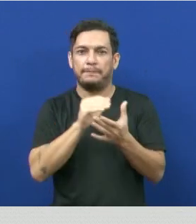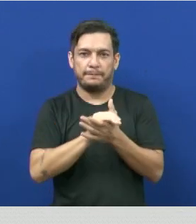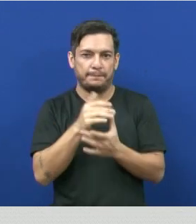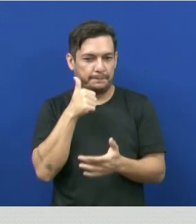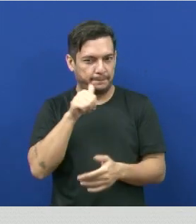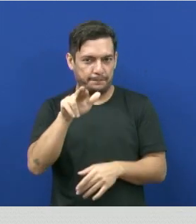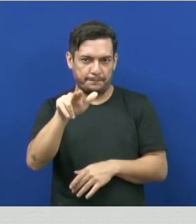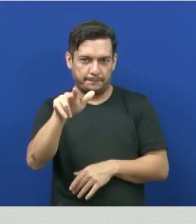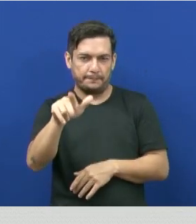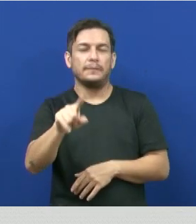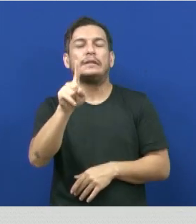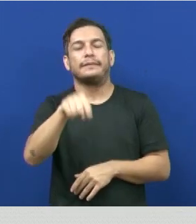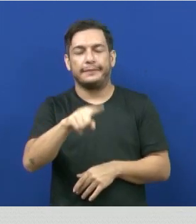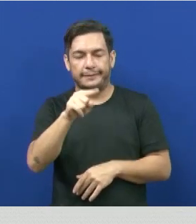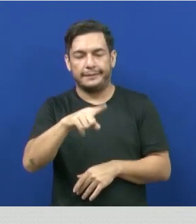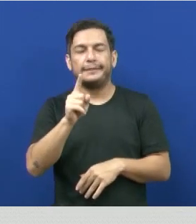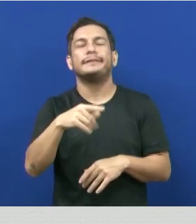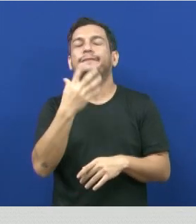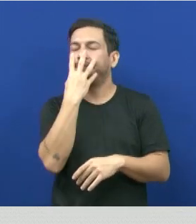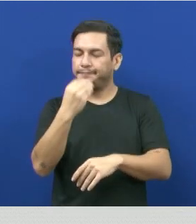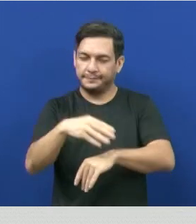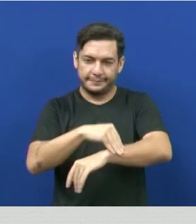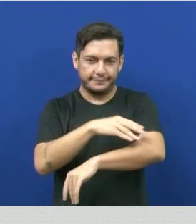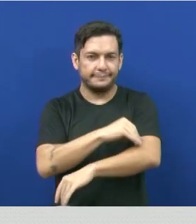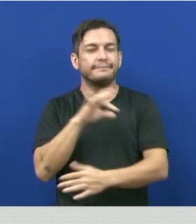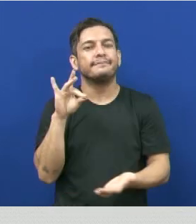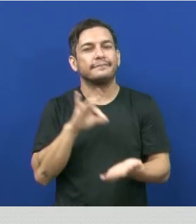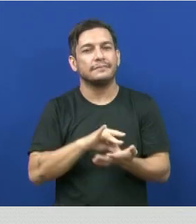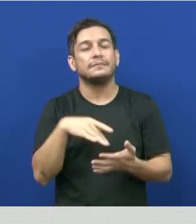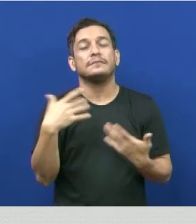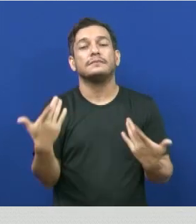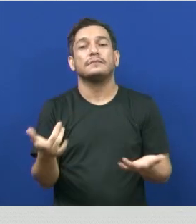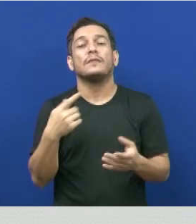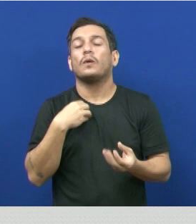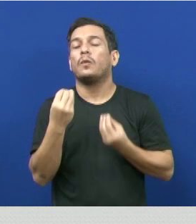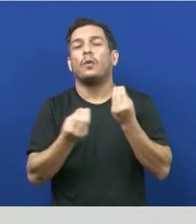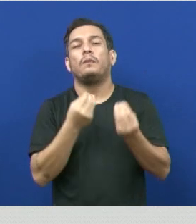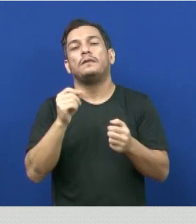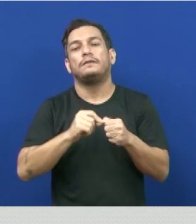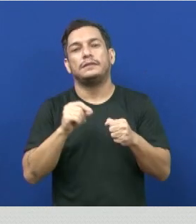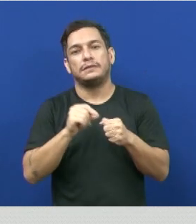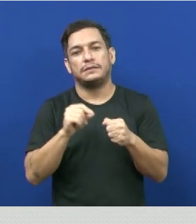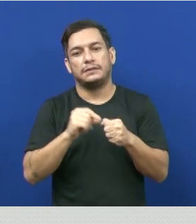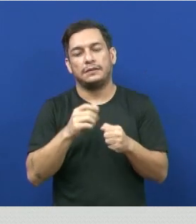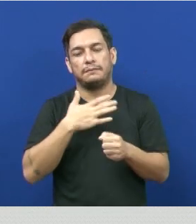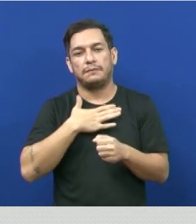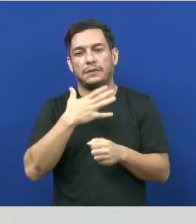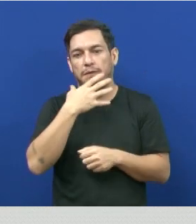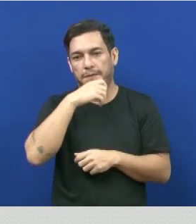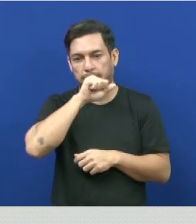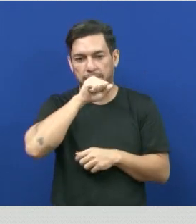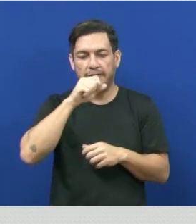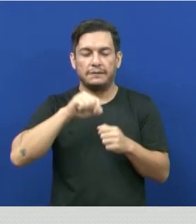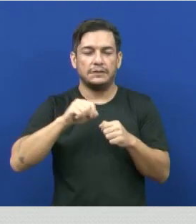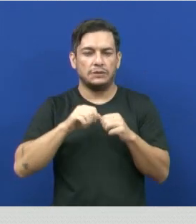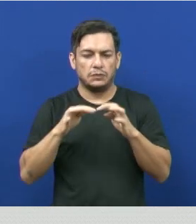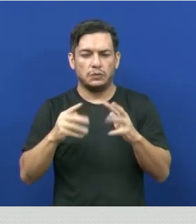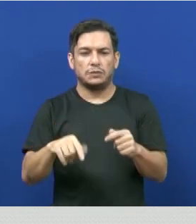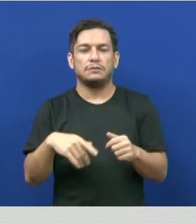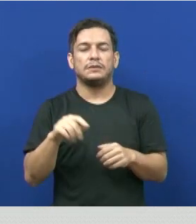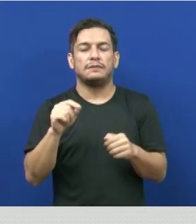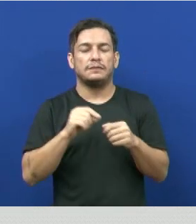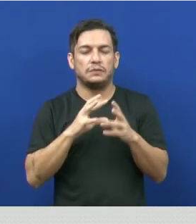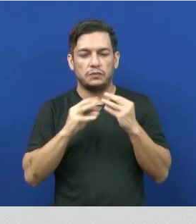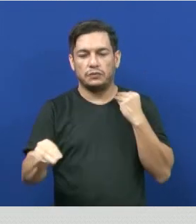é era ele o lobisomem gente e aí como é que ia fazer meu pai fez de tudo para ele